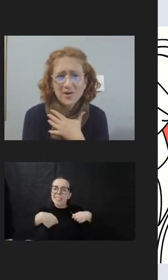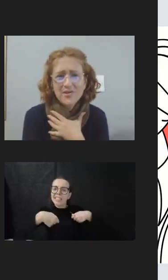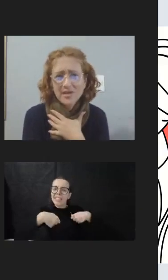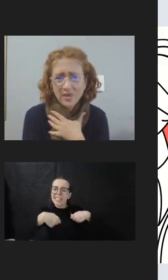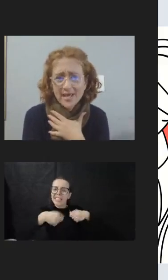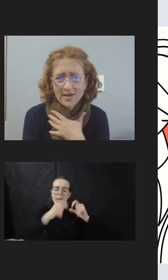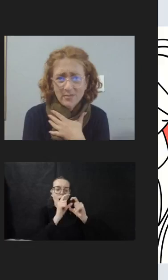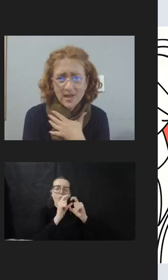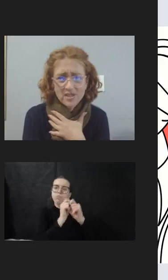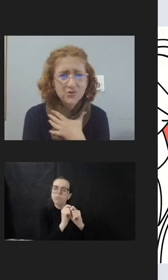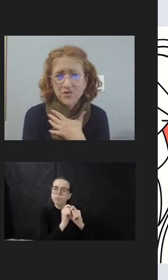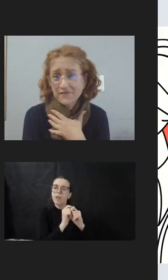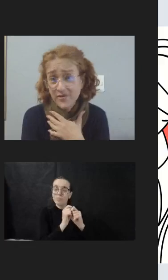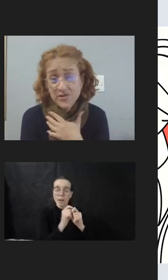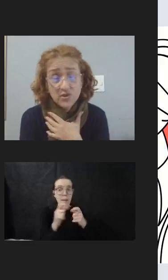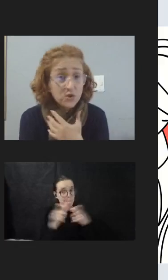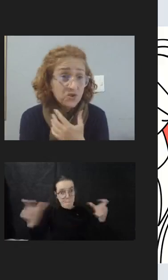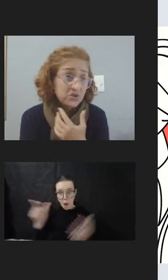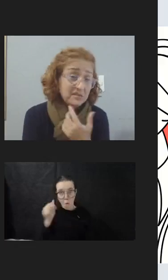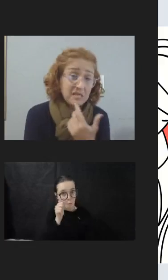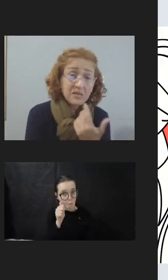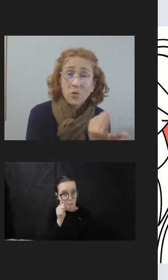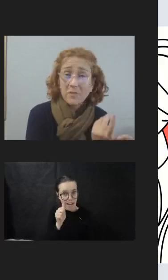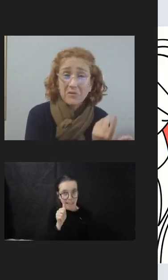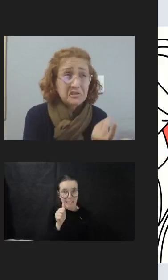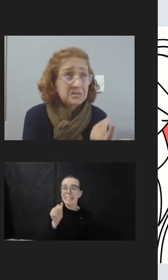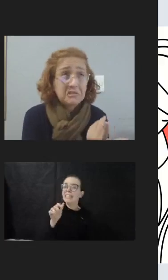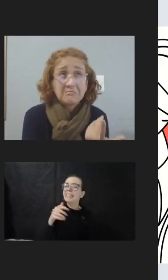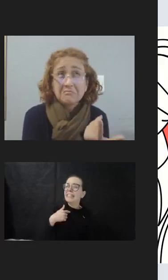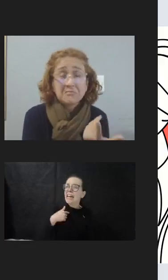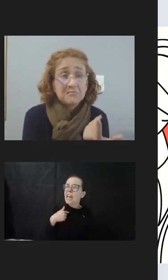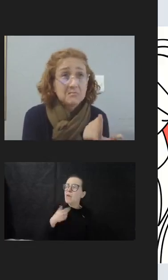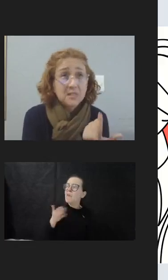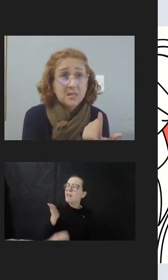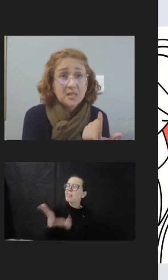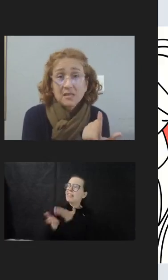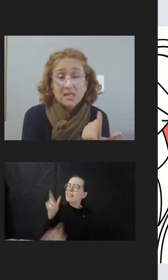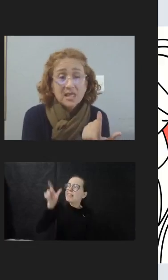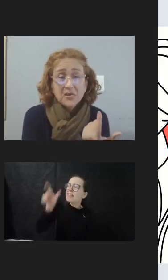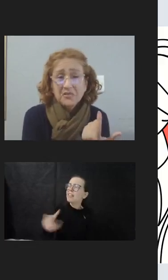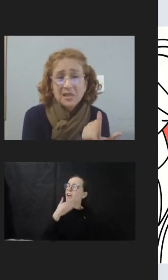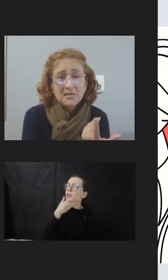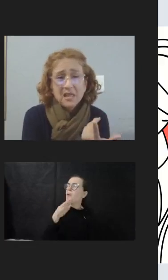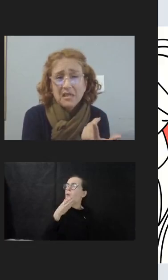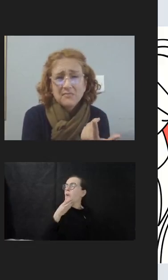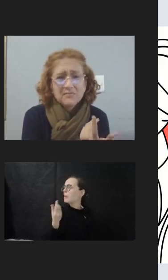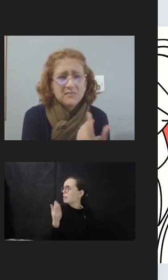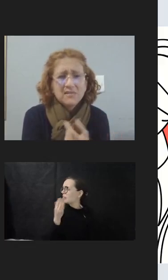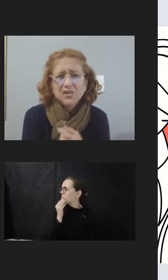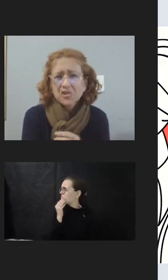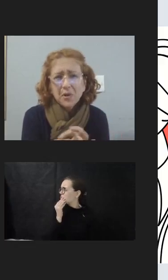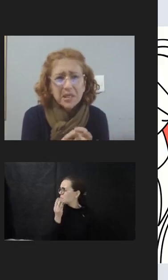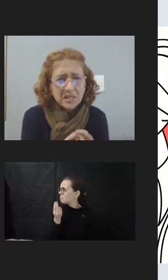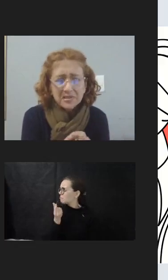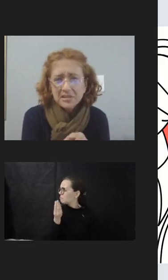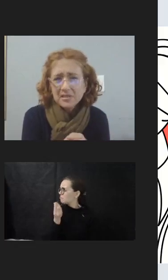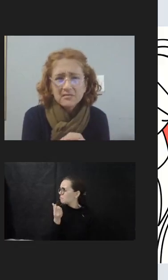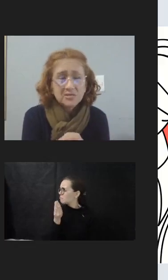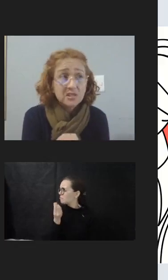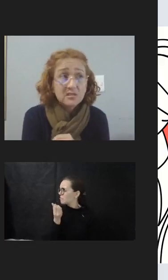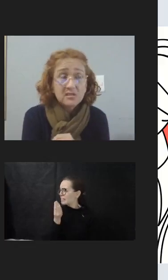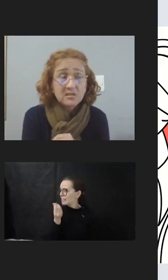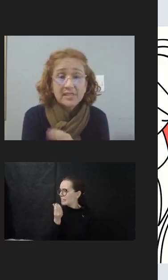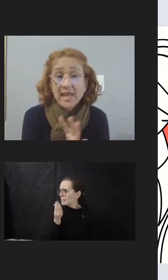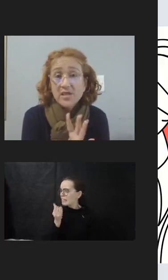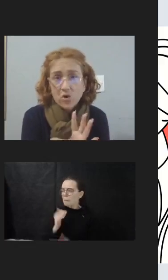acho que a maioria é mulher que acomete, muito difícil, eu acho que eu só tratei homem, eu acho que eu tratei se estourando assim,